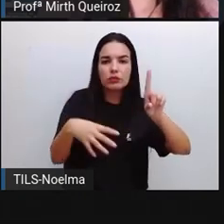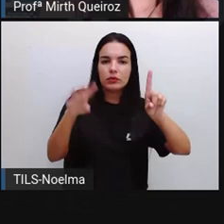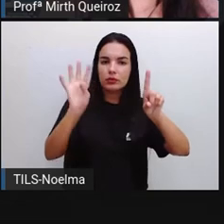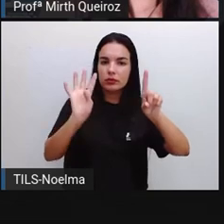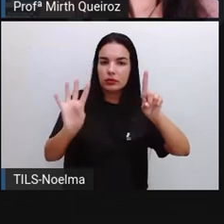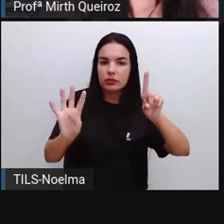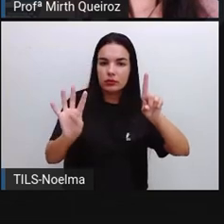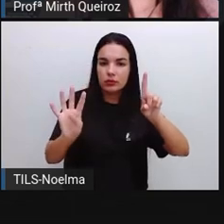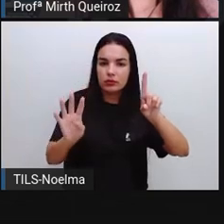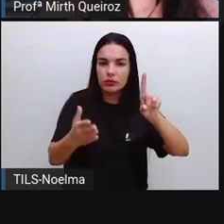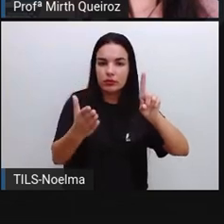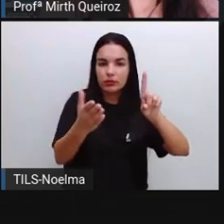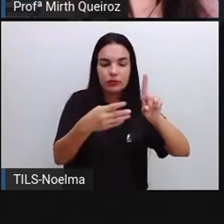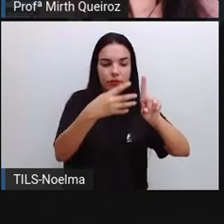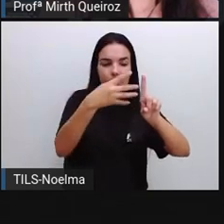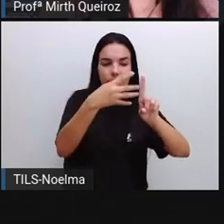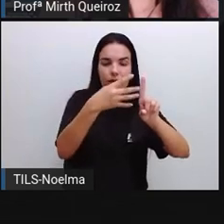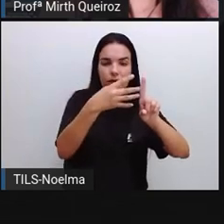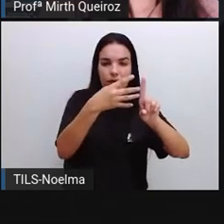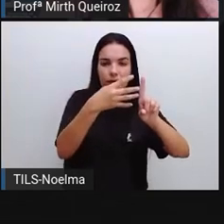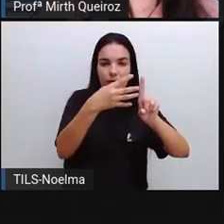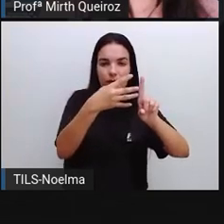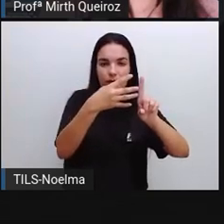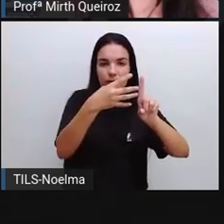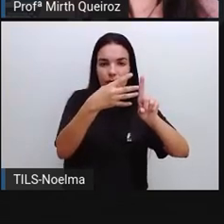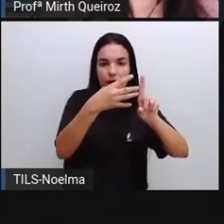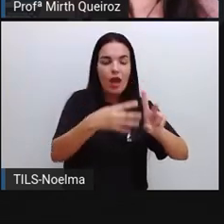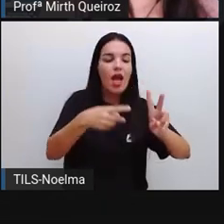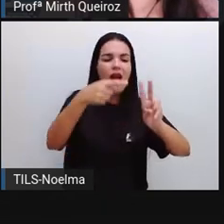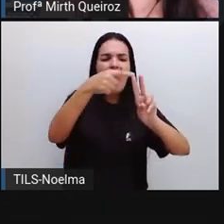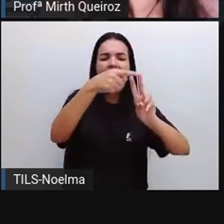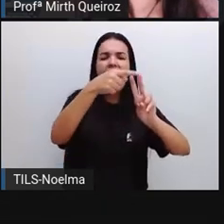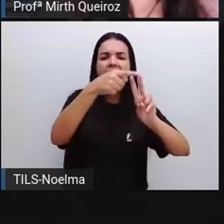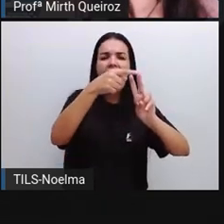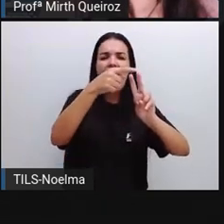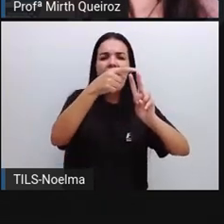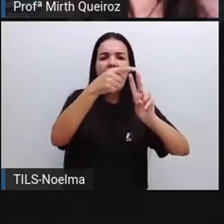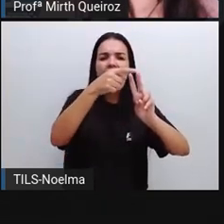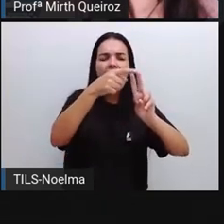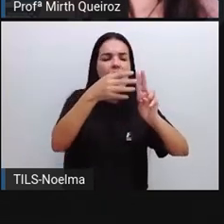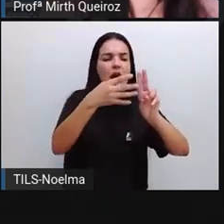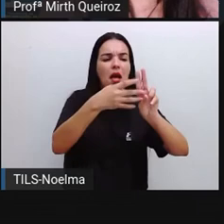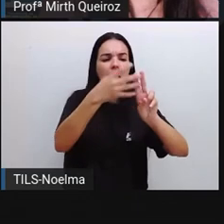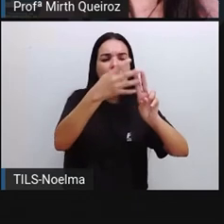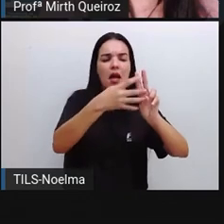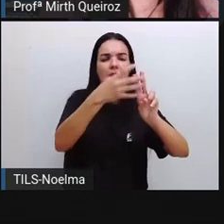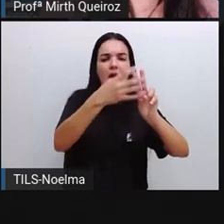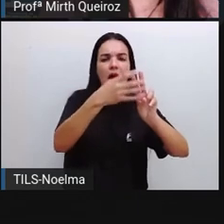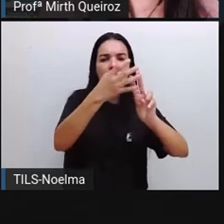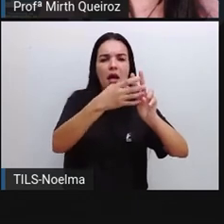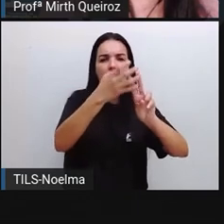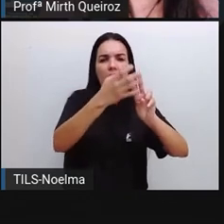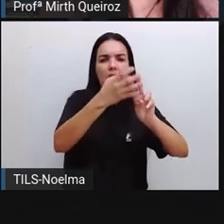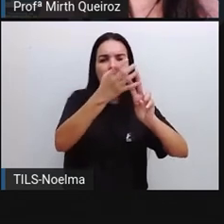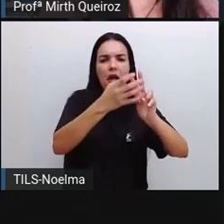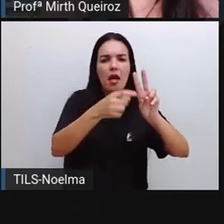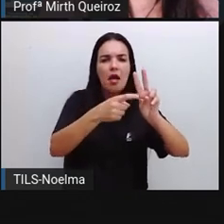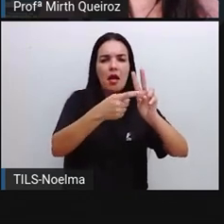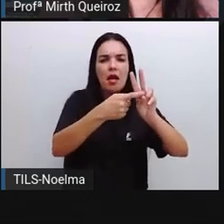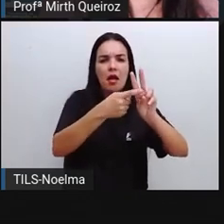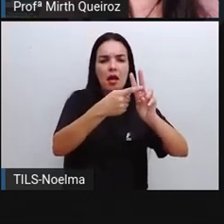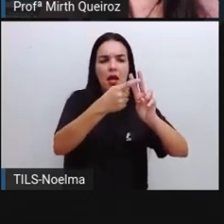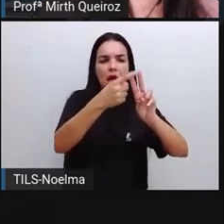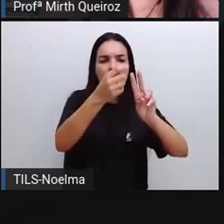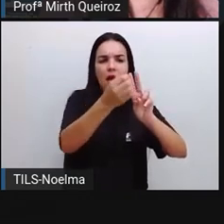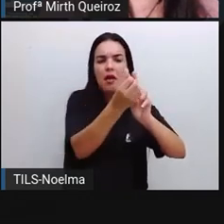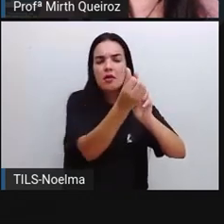quadro aqui na tabelinha para poder ajudar a gente a compôr esse número sabe aí nós temos quanto a segunda ordem nós